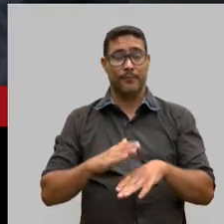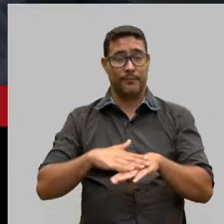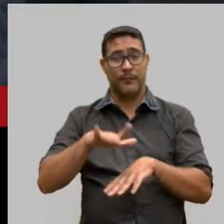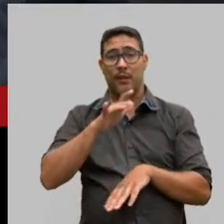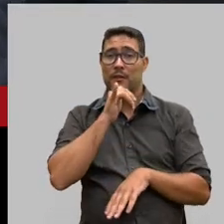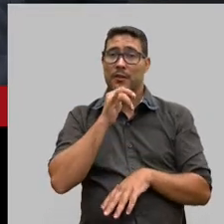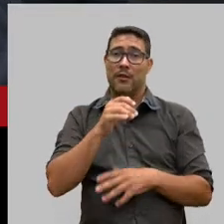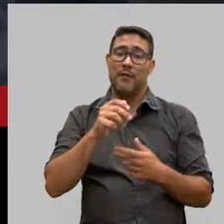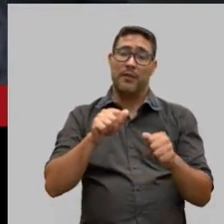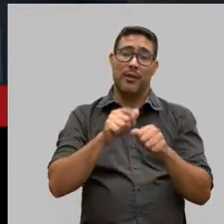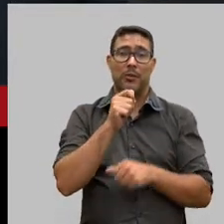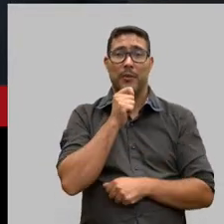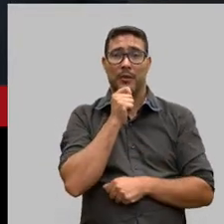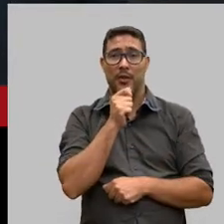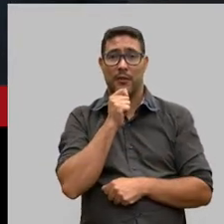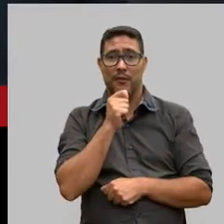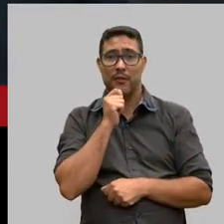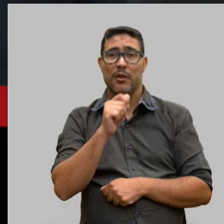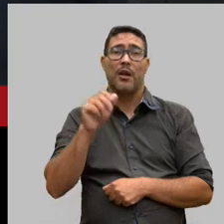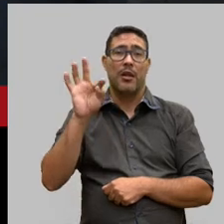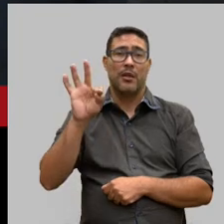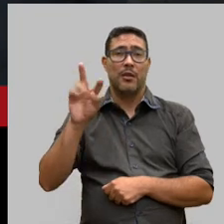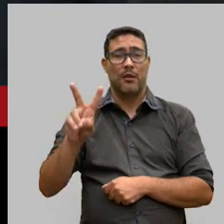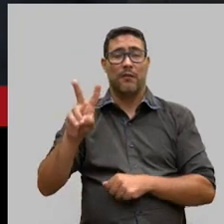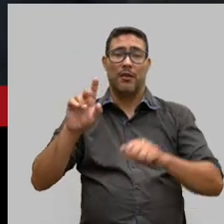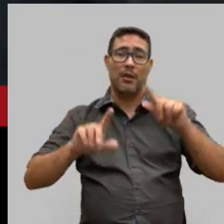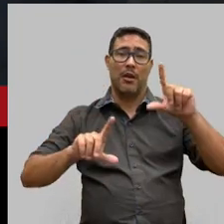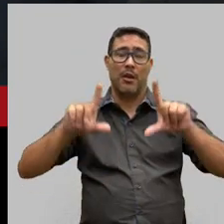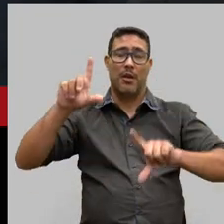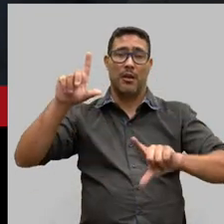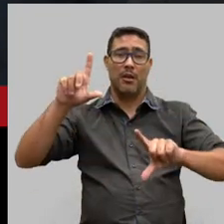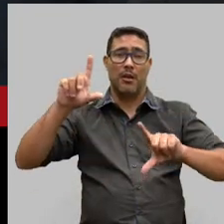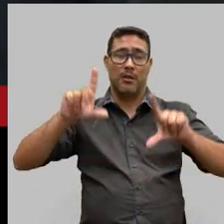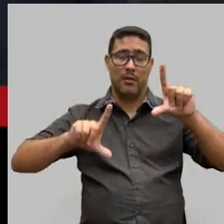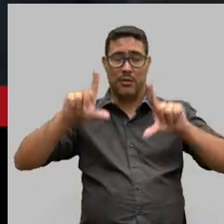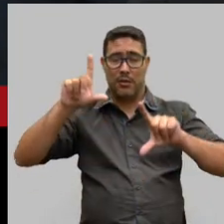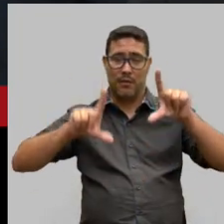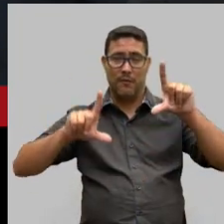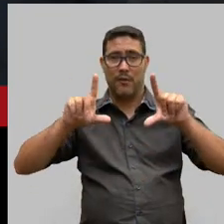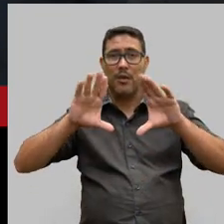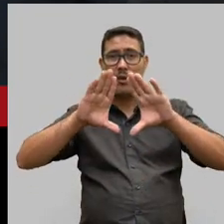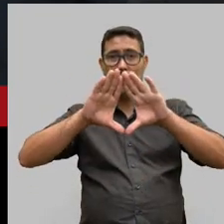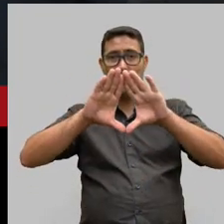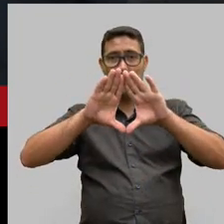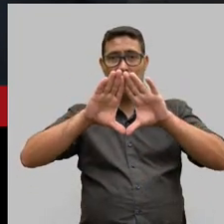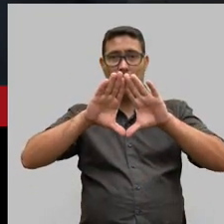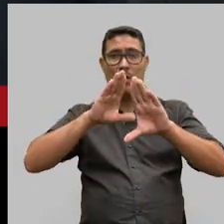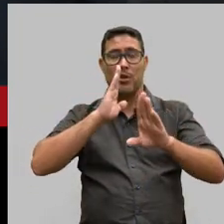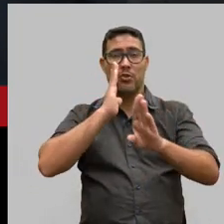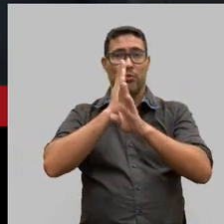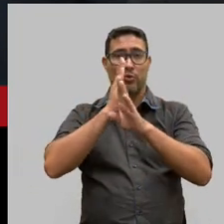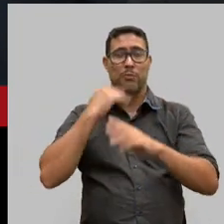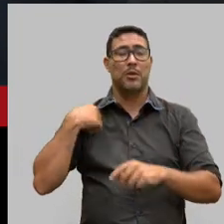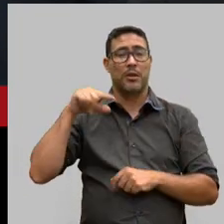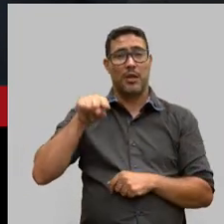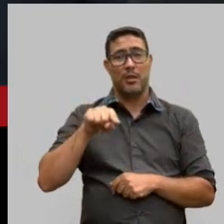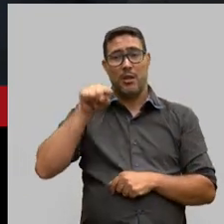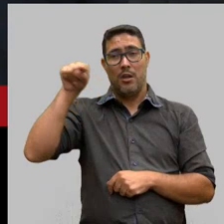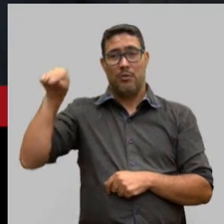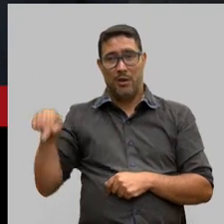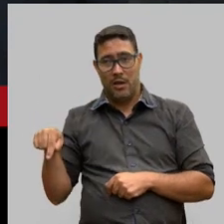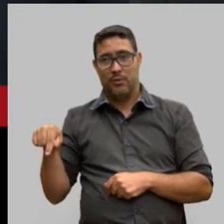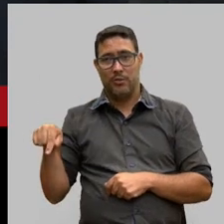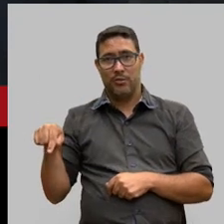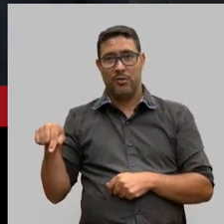dando uma entrevista a TV Assembleia eu descubro que na sala ao lado estava tendo uma audiência sobre